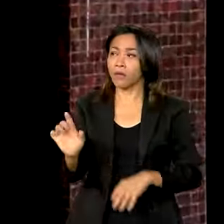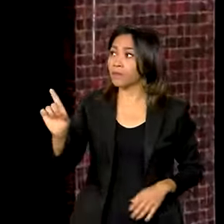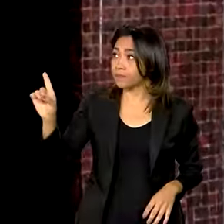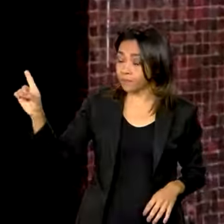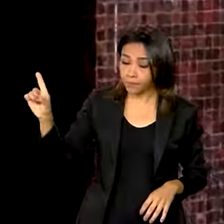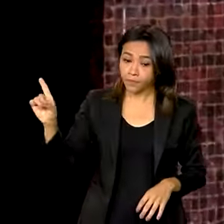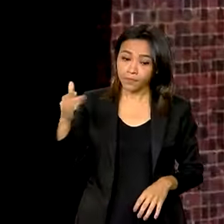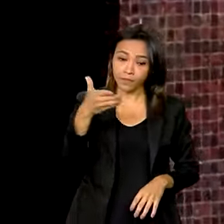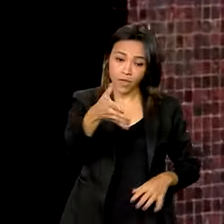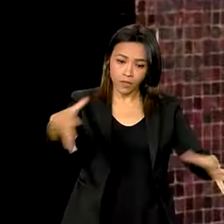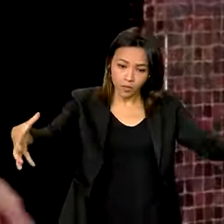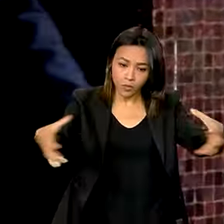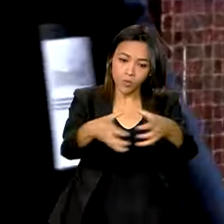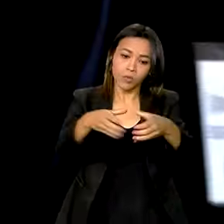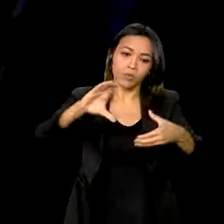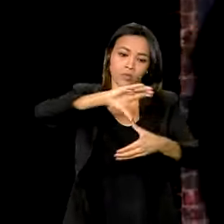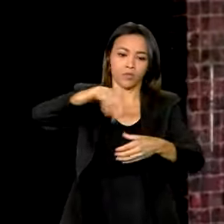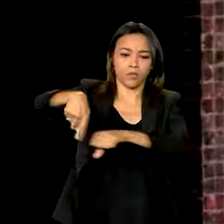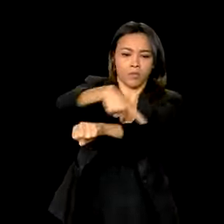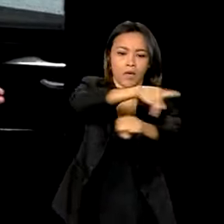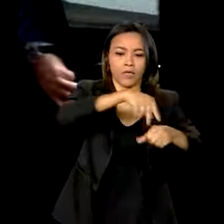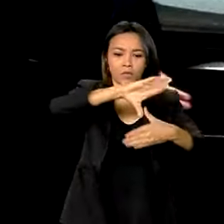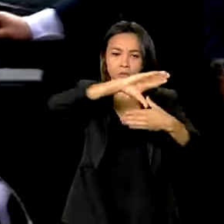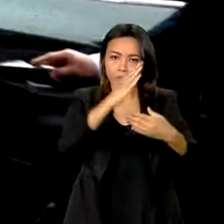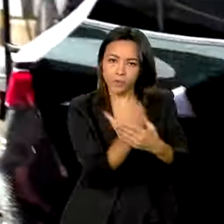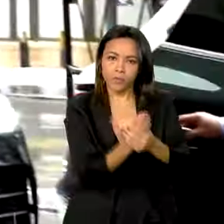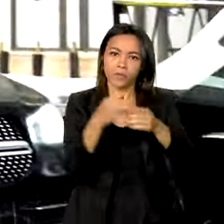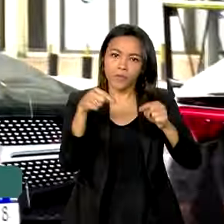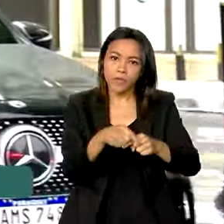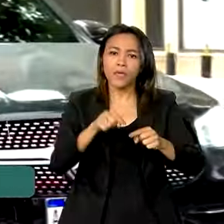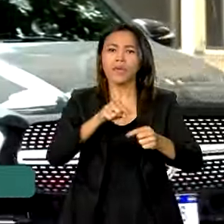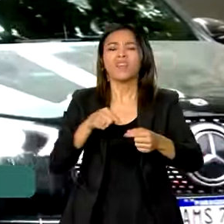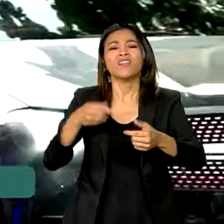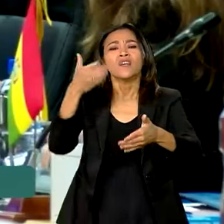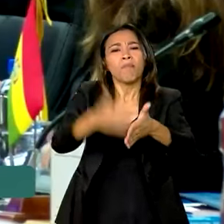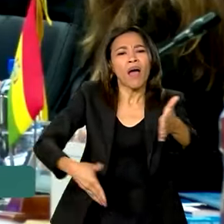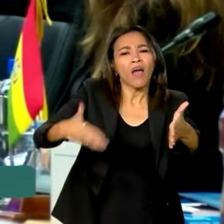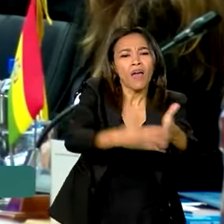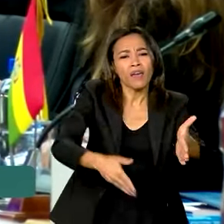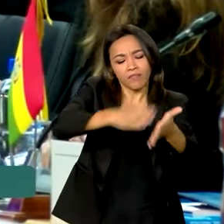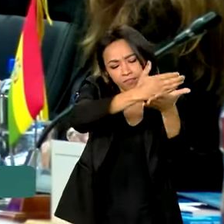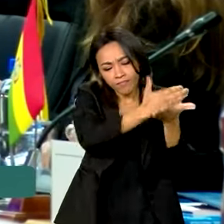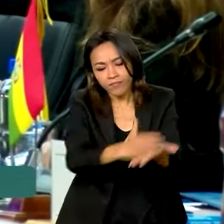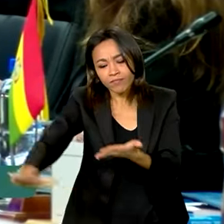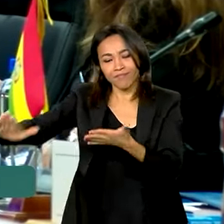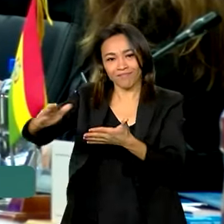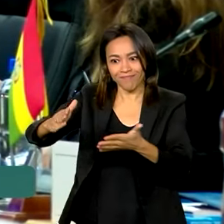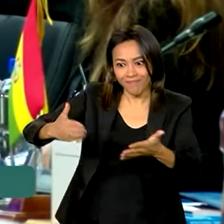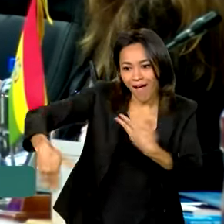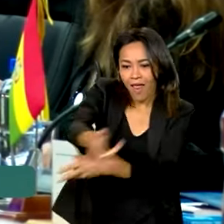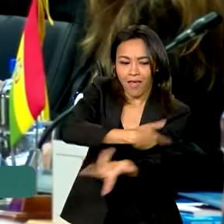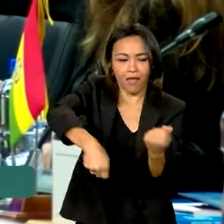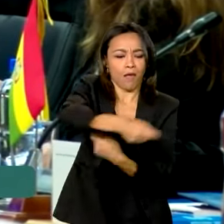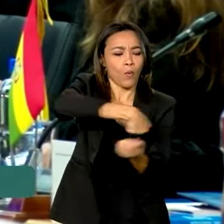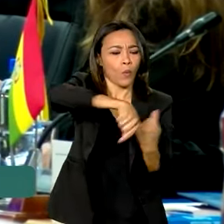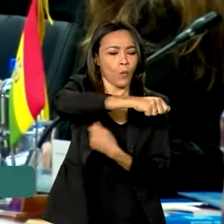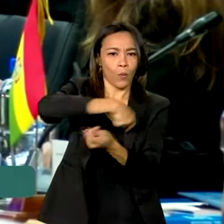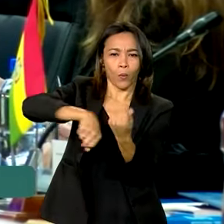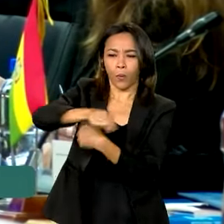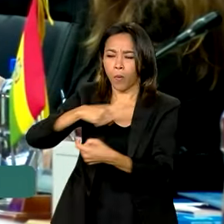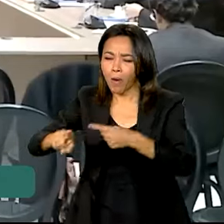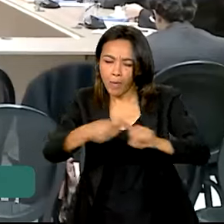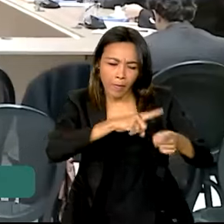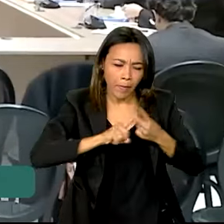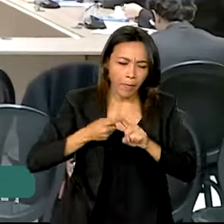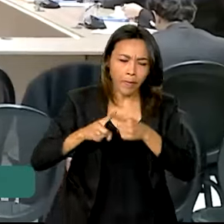O Mercosul é um bloco de livre comércio entre os países membros que reduz barreiras tarifárias e aumenta o poder de negociação com outros